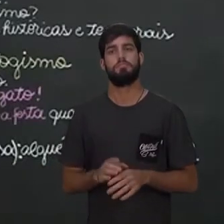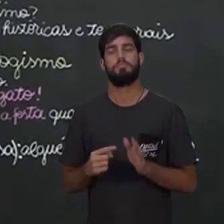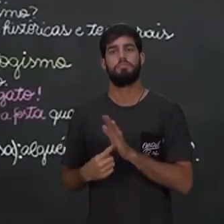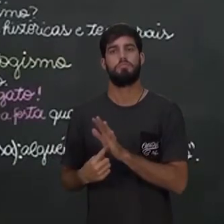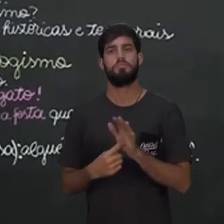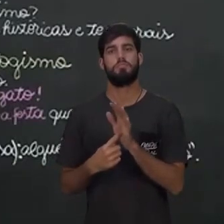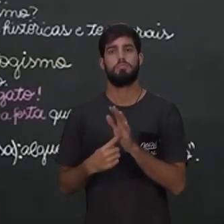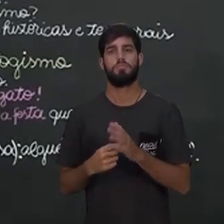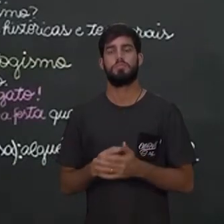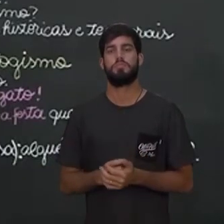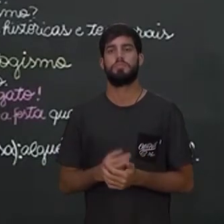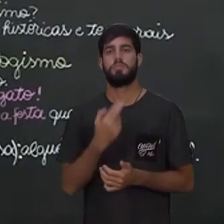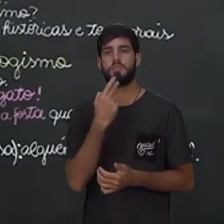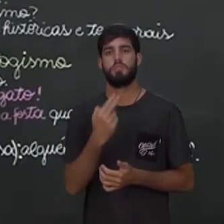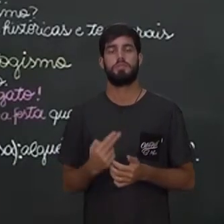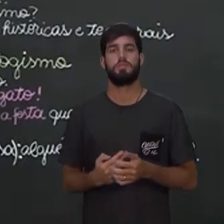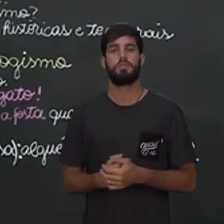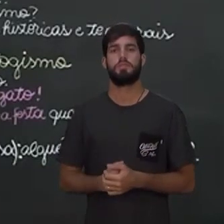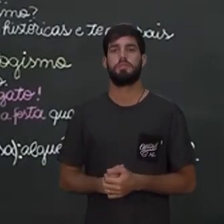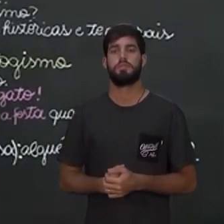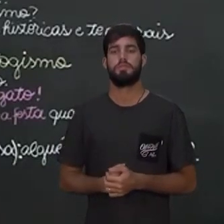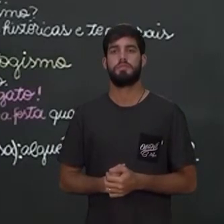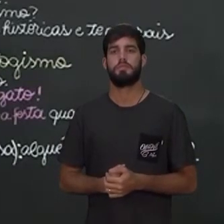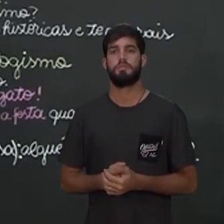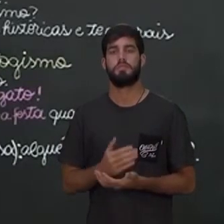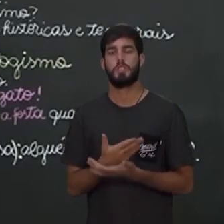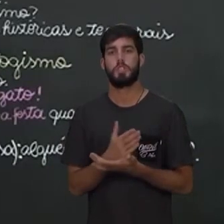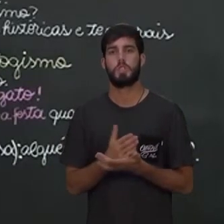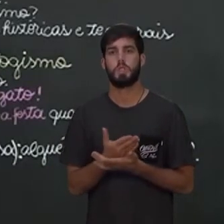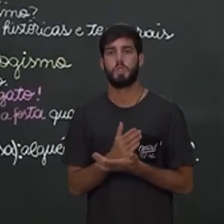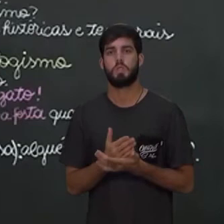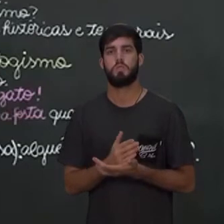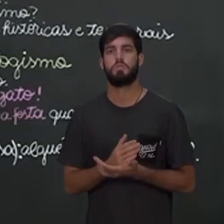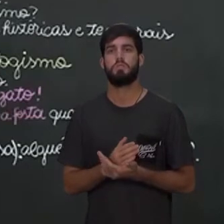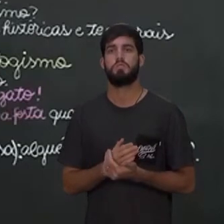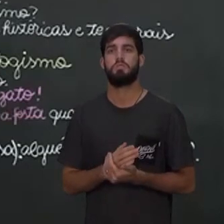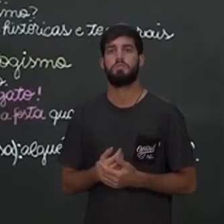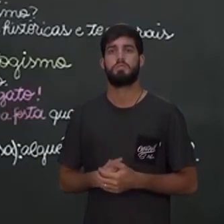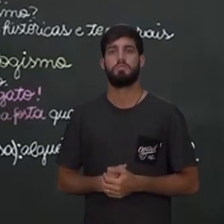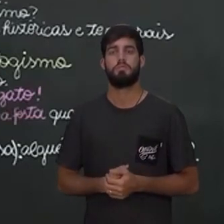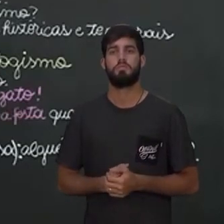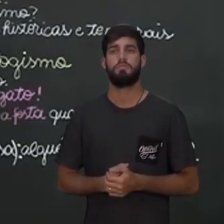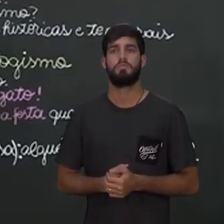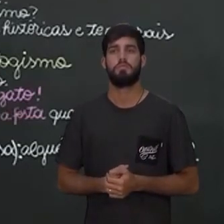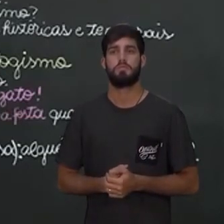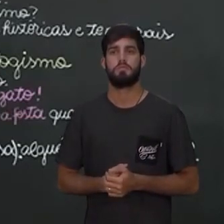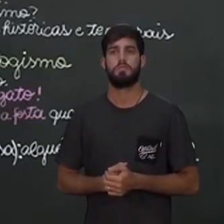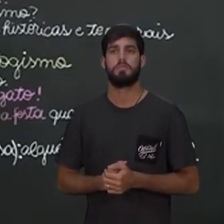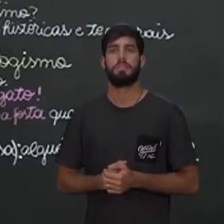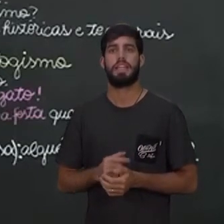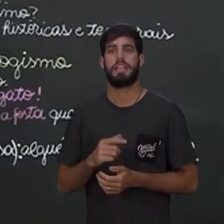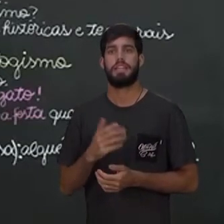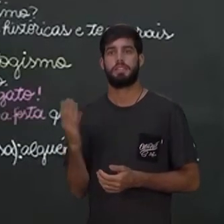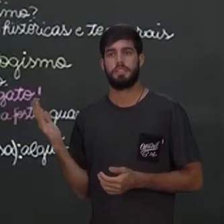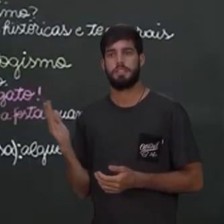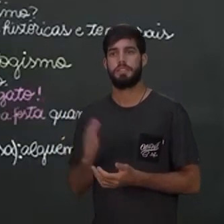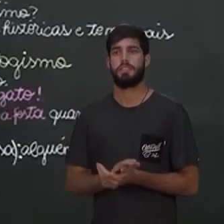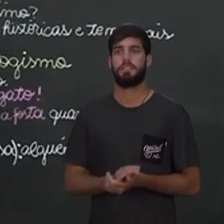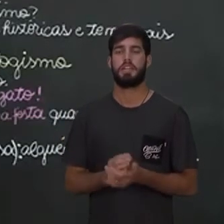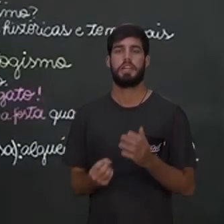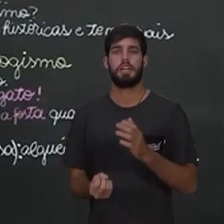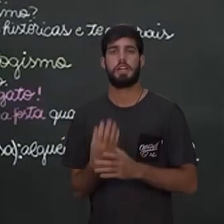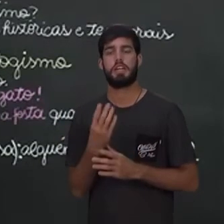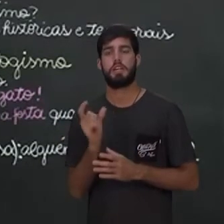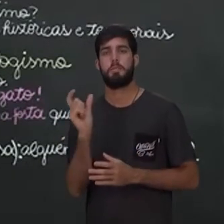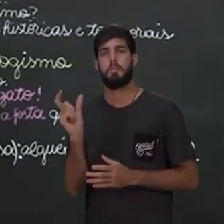língua. Entre alguns tipos de neologismo que a gente encontra, a gente tem um neologismo de tipo lexical, que é quando a gente de fato cria uma palavra nova no